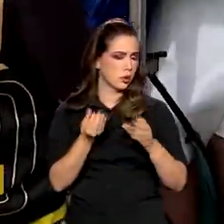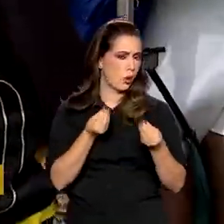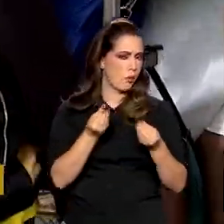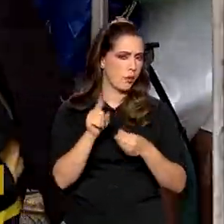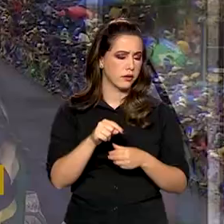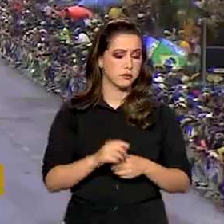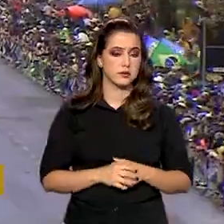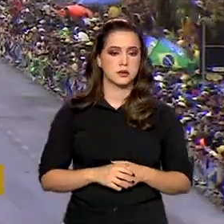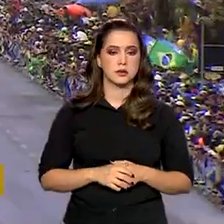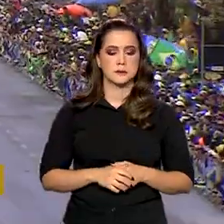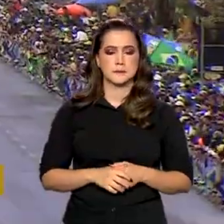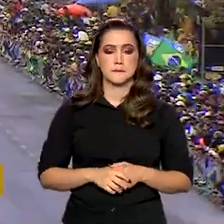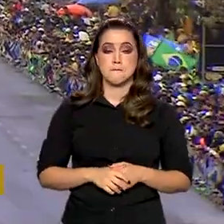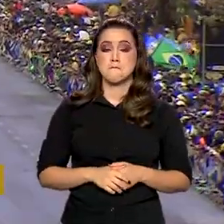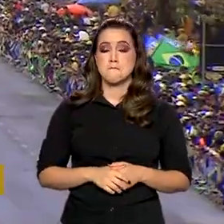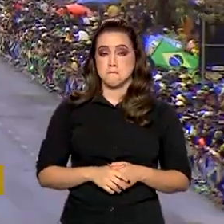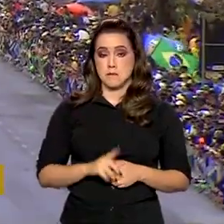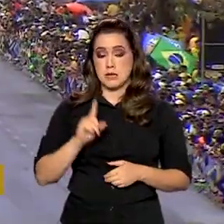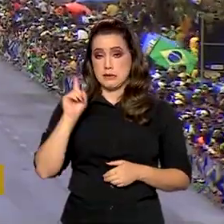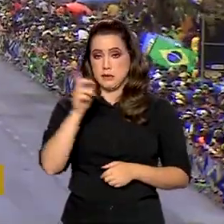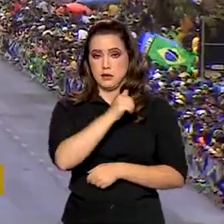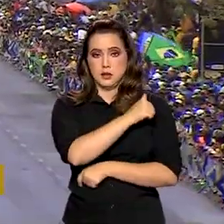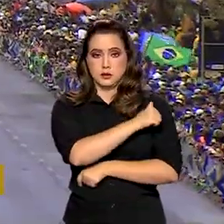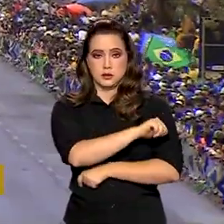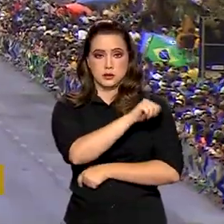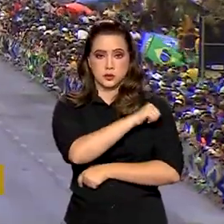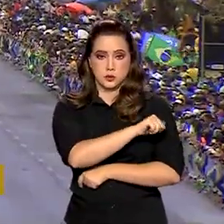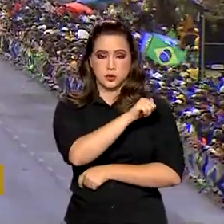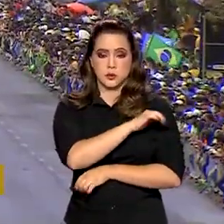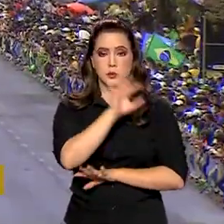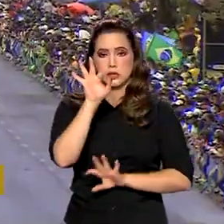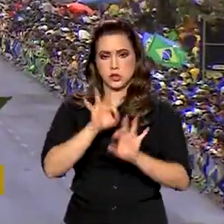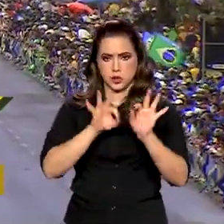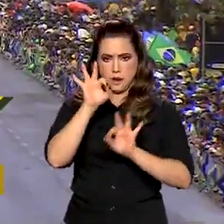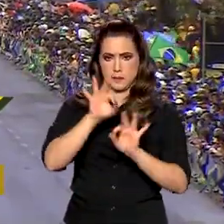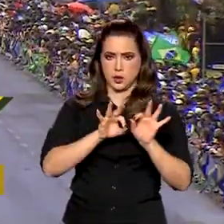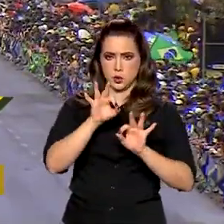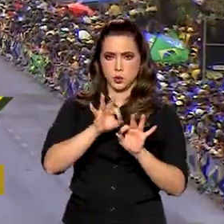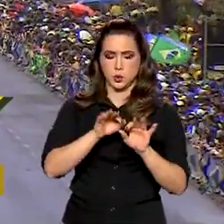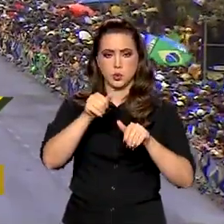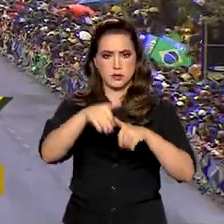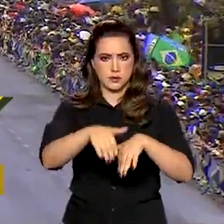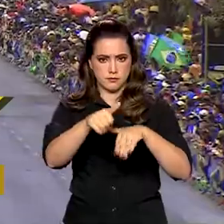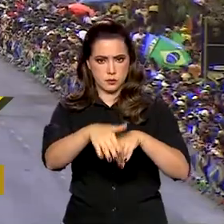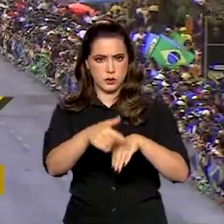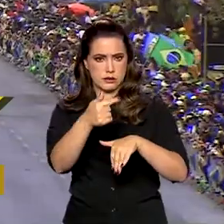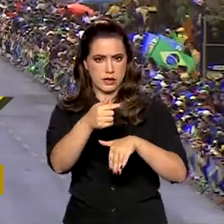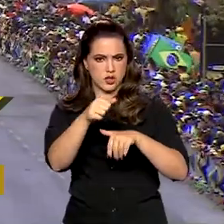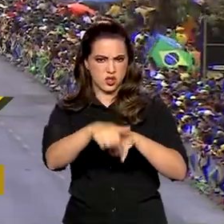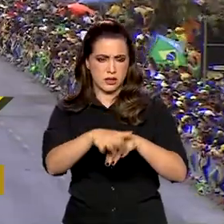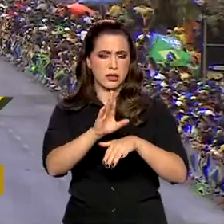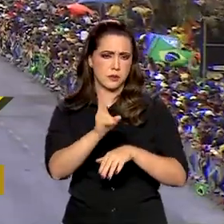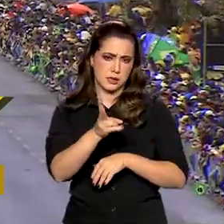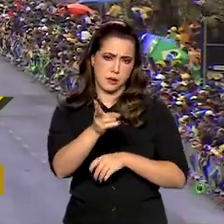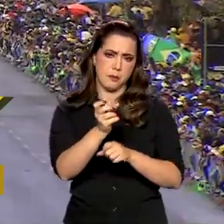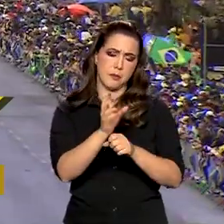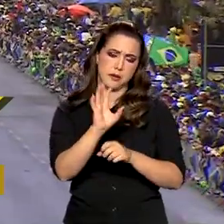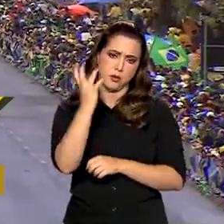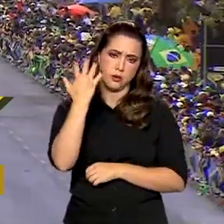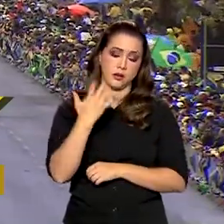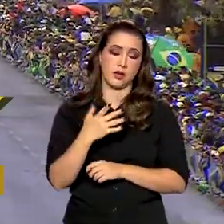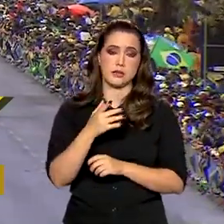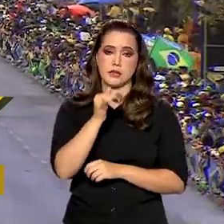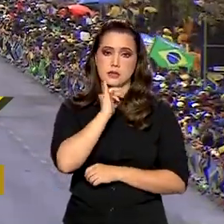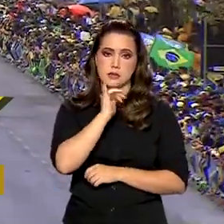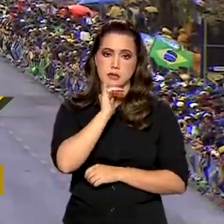Não, esse desfile, essa parada naval já foi realizada anteriormente, inclusive em 2008, por ocasião da celebração